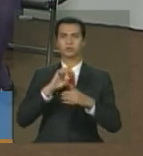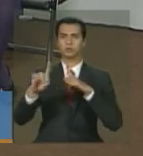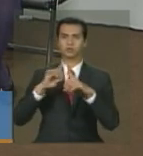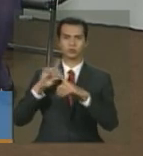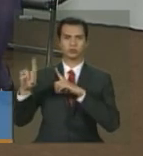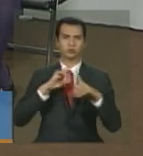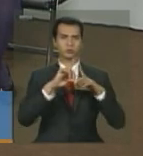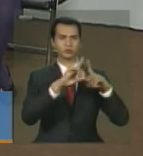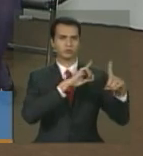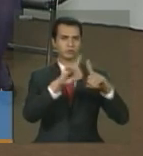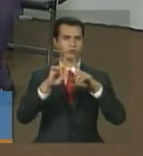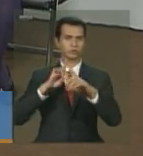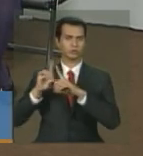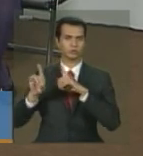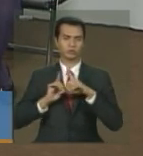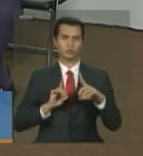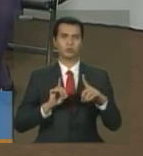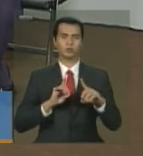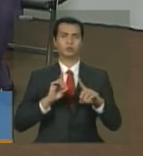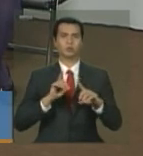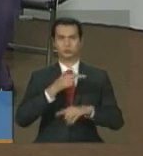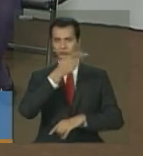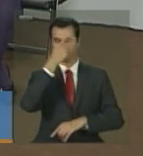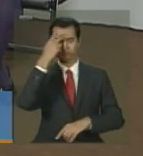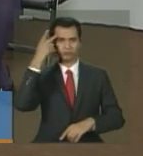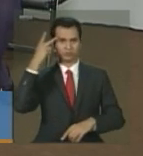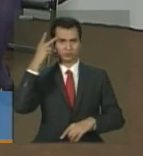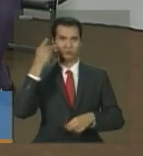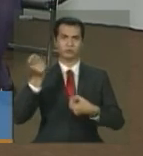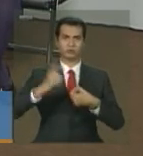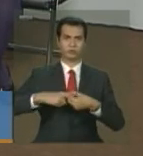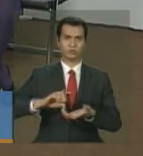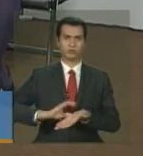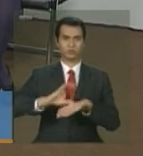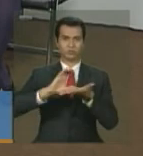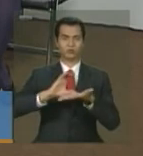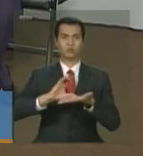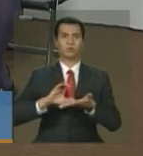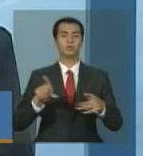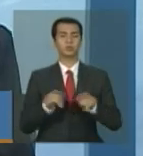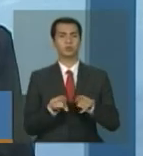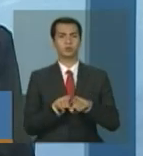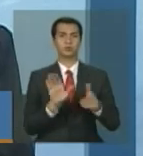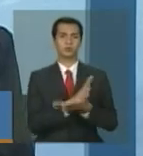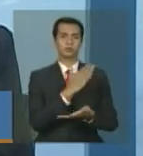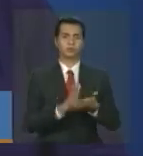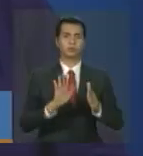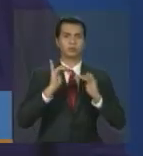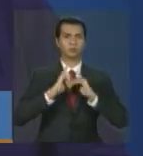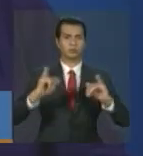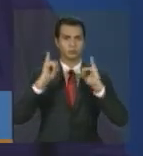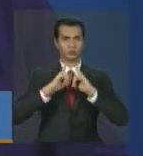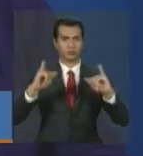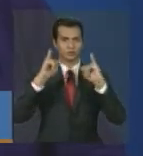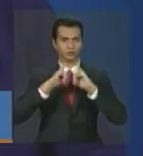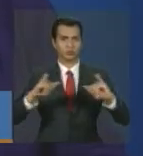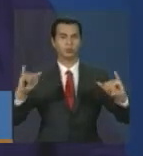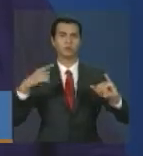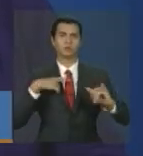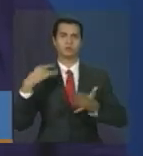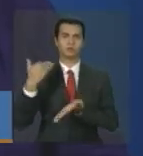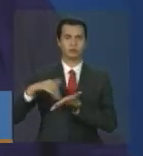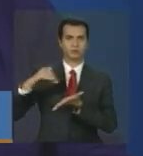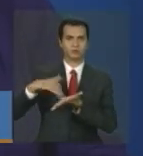discuta o certamente algumas informações que só o secretário ou secretaria executiva do Conselho